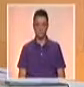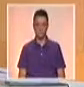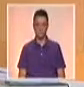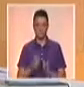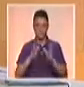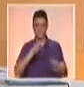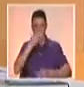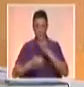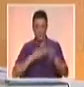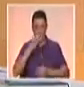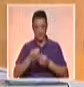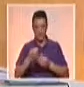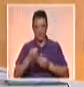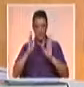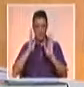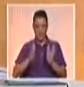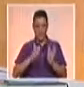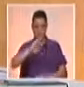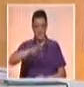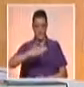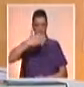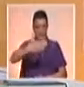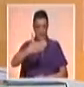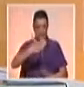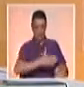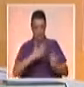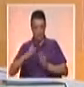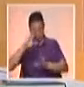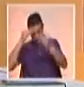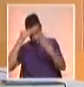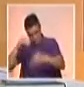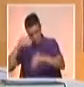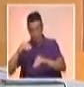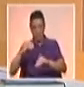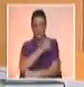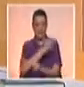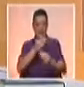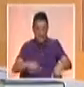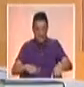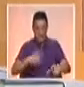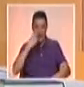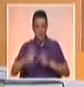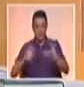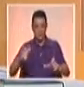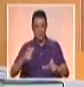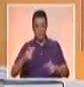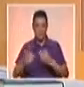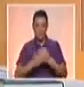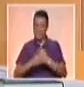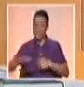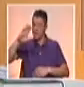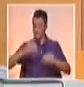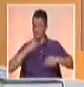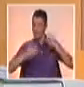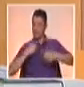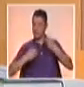Temos falado aqui, ou falamos para já, nesta primeira ronda, sobretudo do ensino e das crianças. As pessoas mais velhas são também uma preocupação nesta matéria,